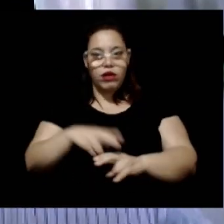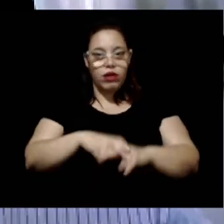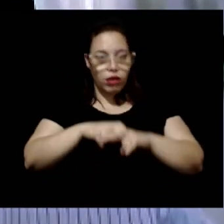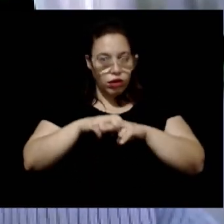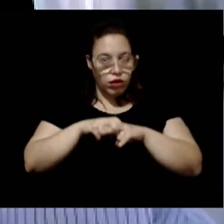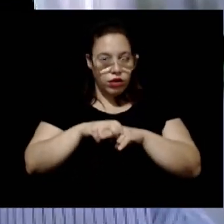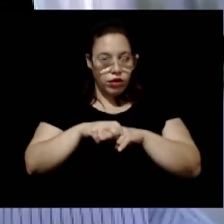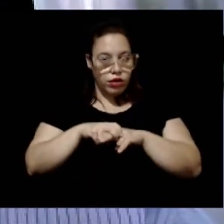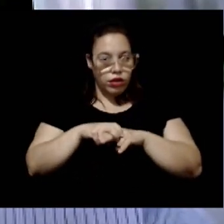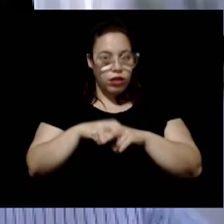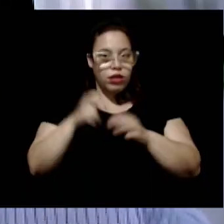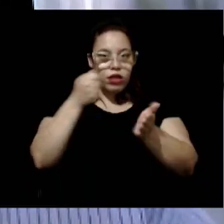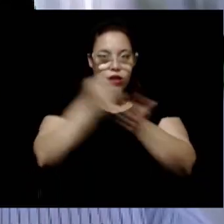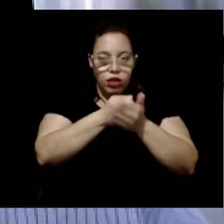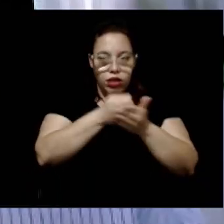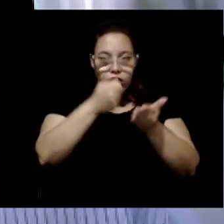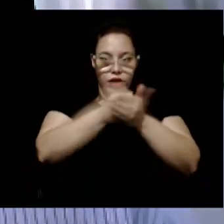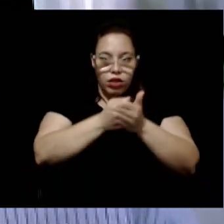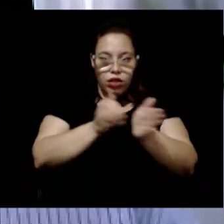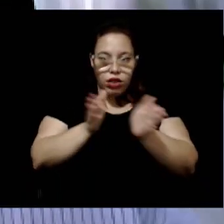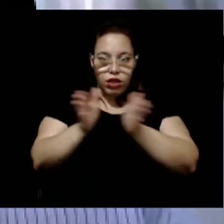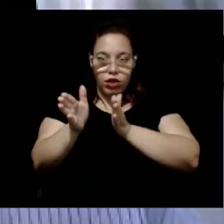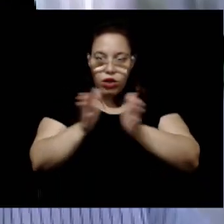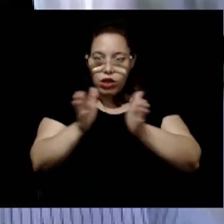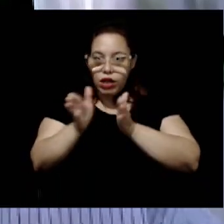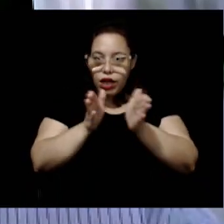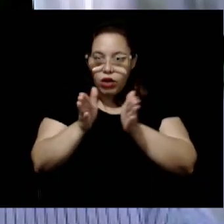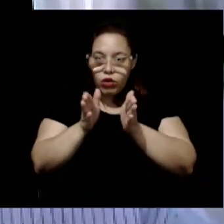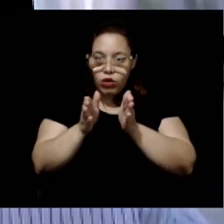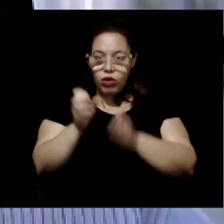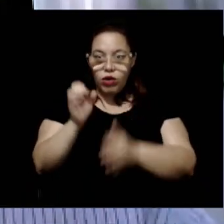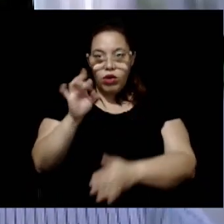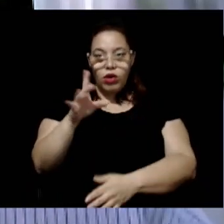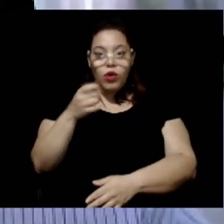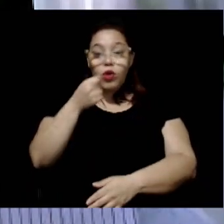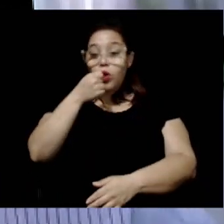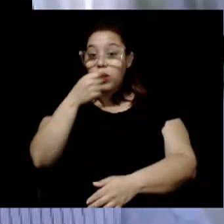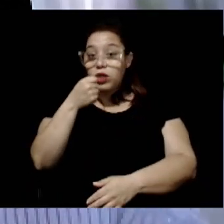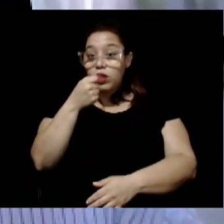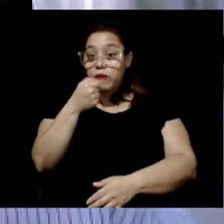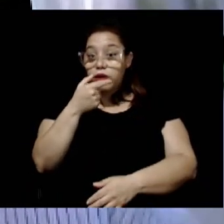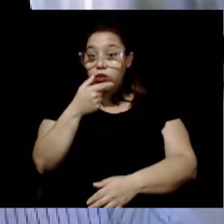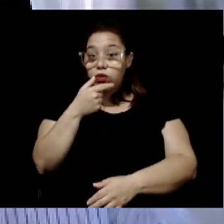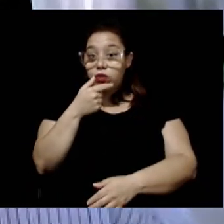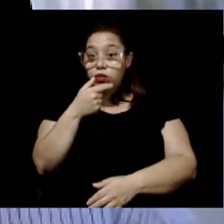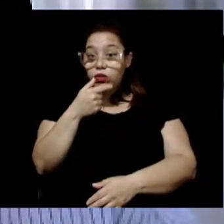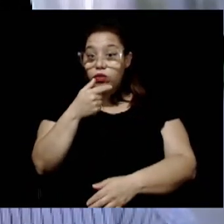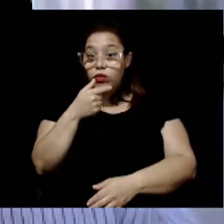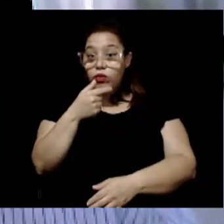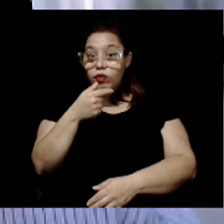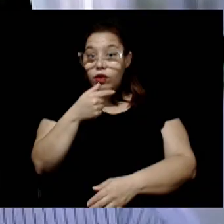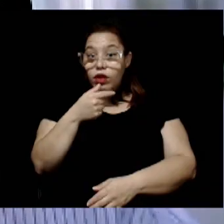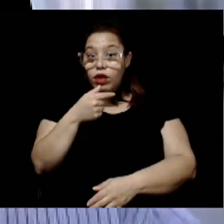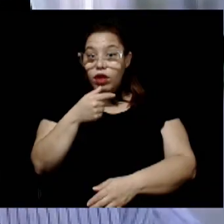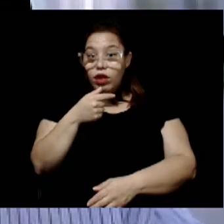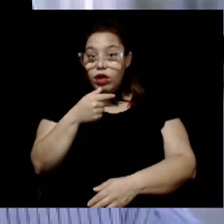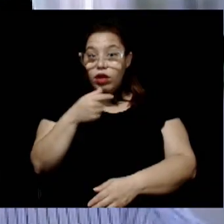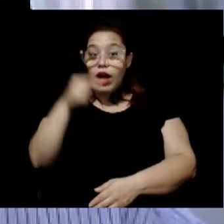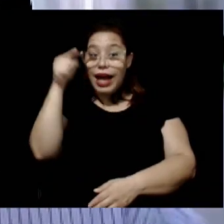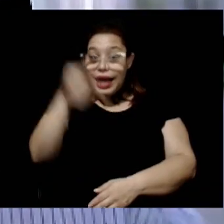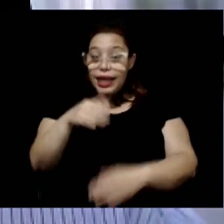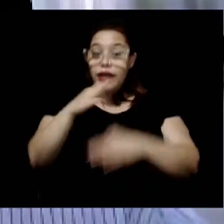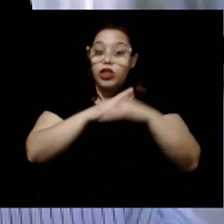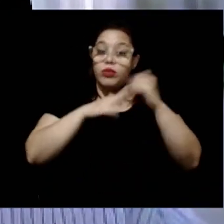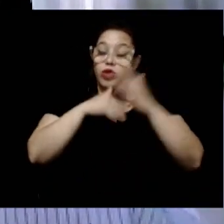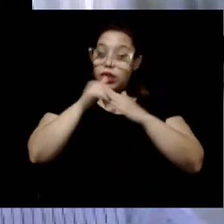do acesso às pessoas, não só a medicamentos, mas o acesso às pessoas a esse tipo de tratamento. Ou